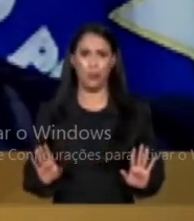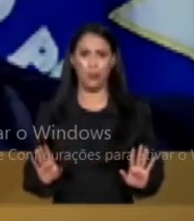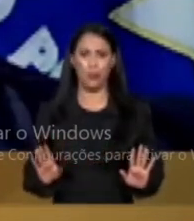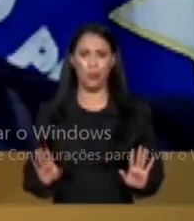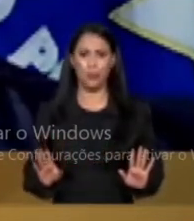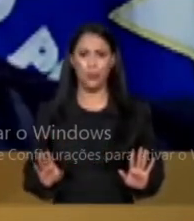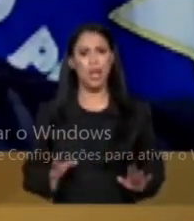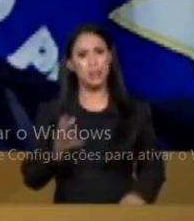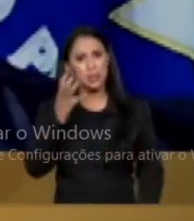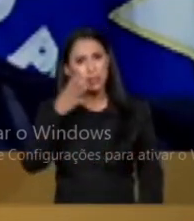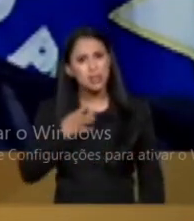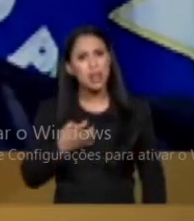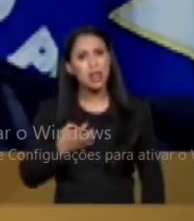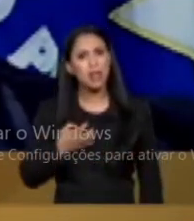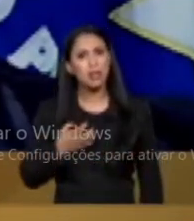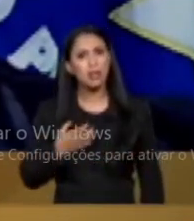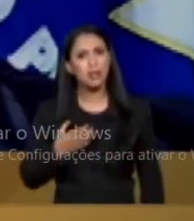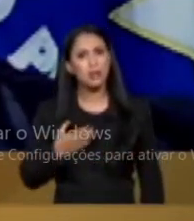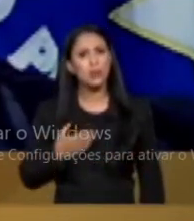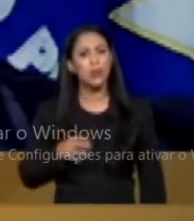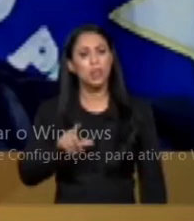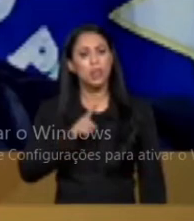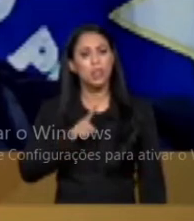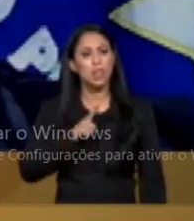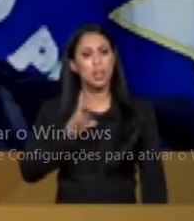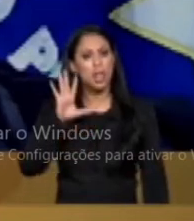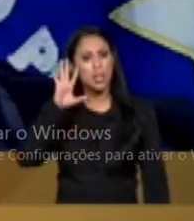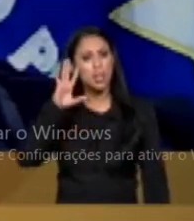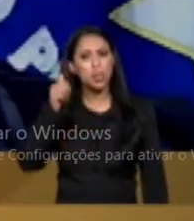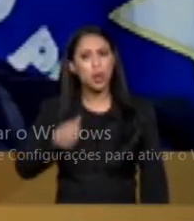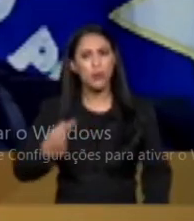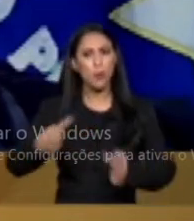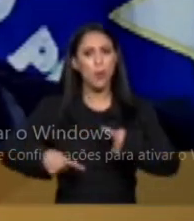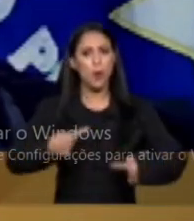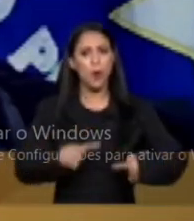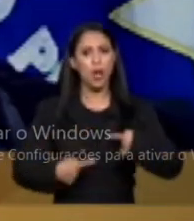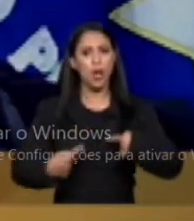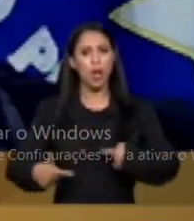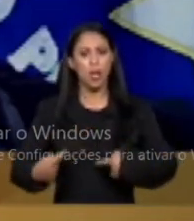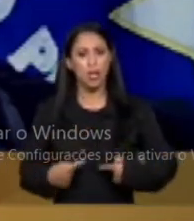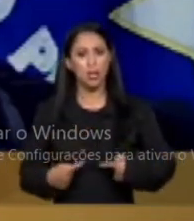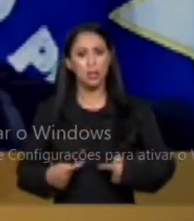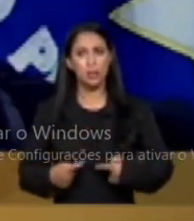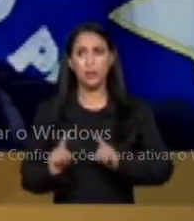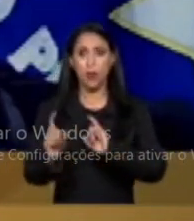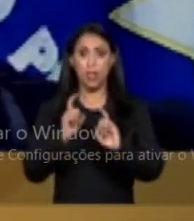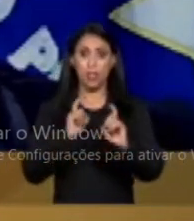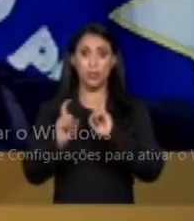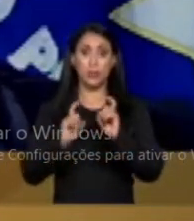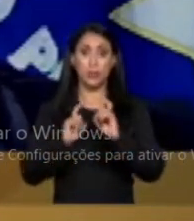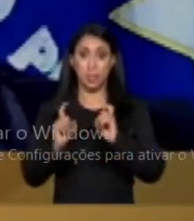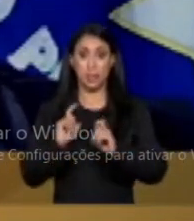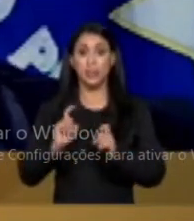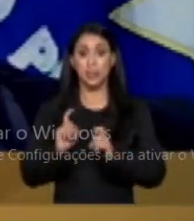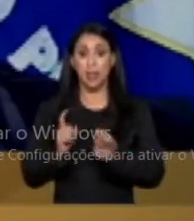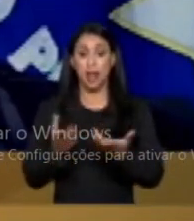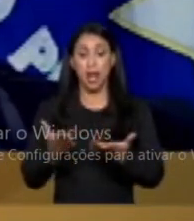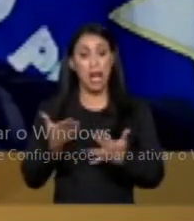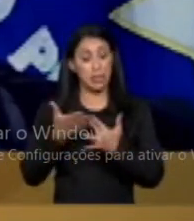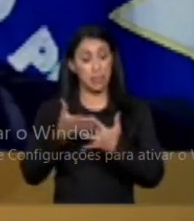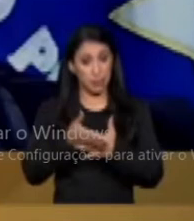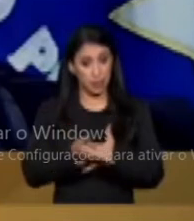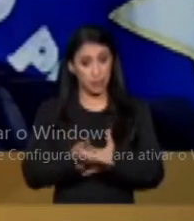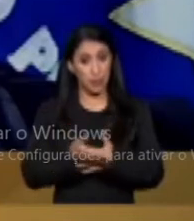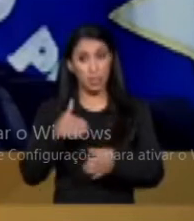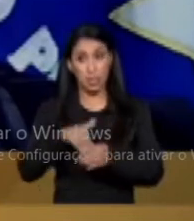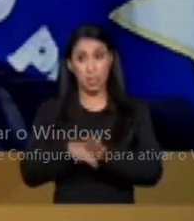fatos sérios, definem políticas públicas e os políticos que vão administrá-la. É através das